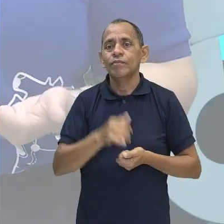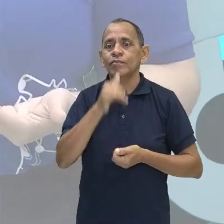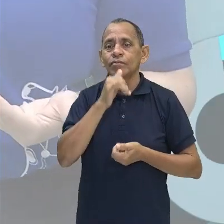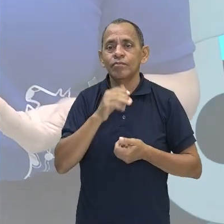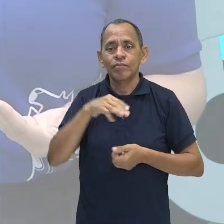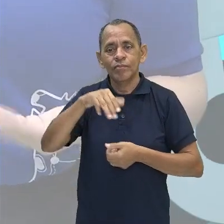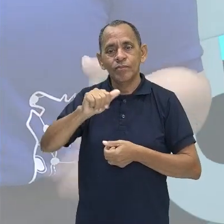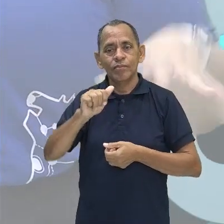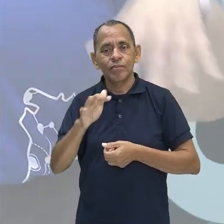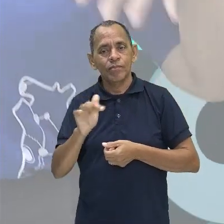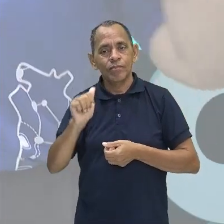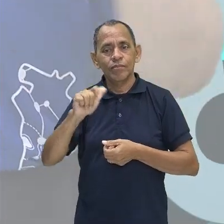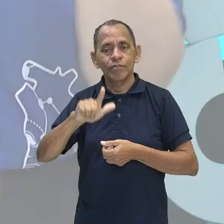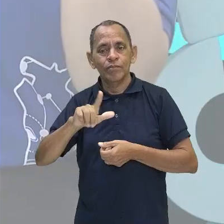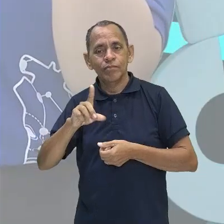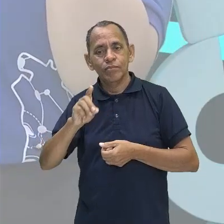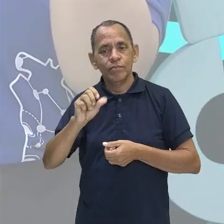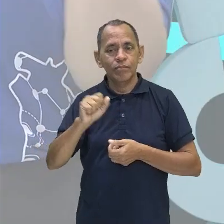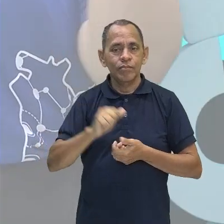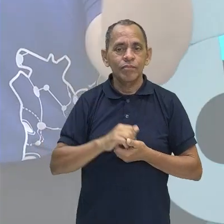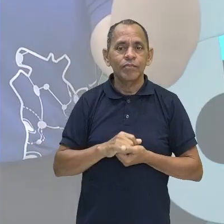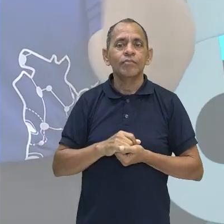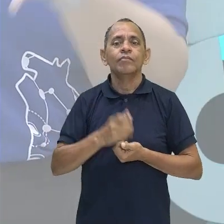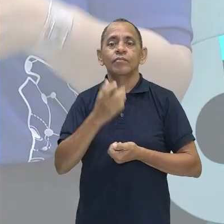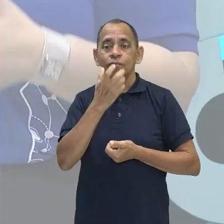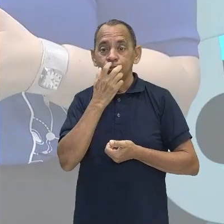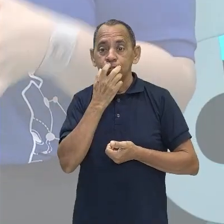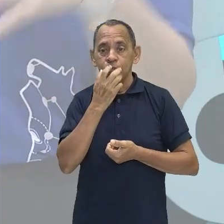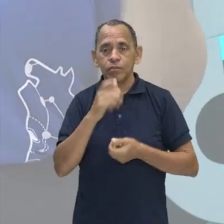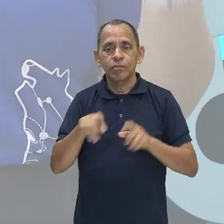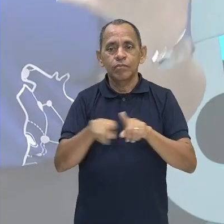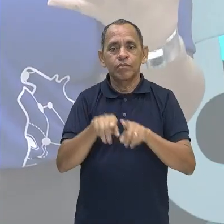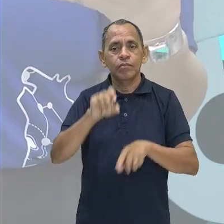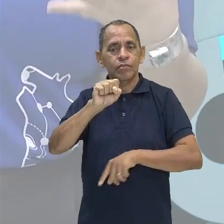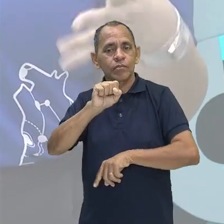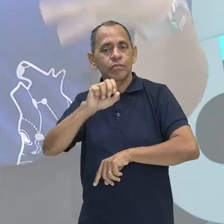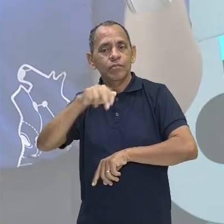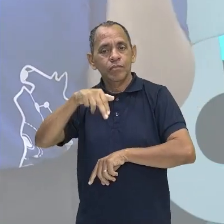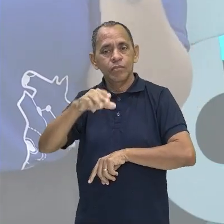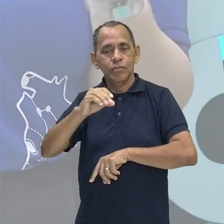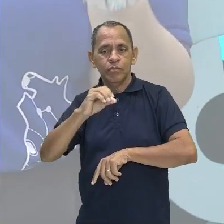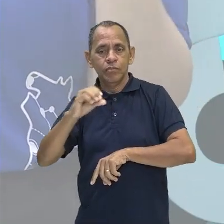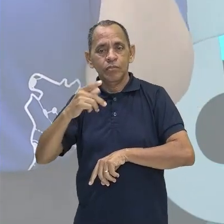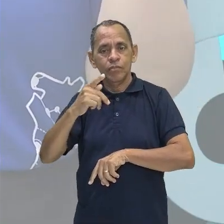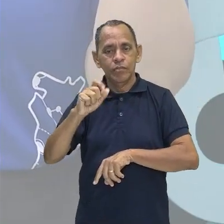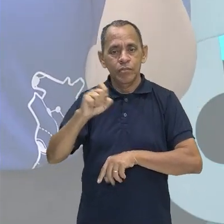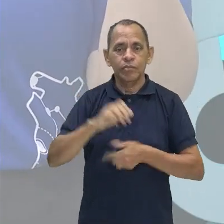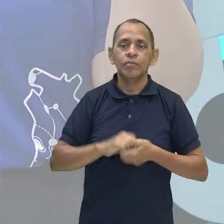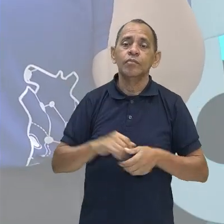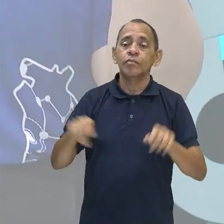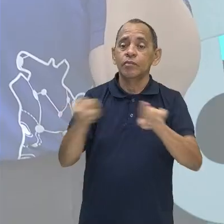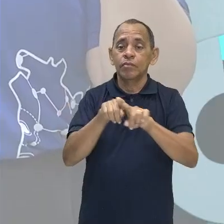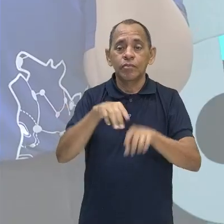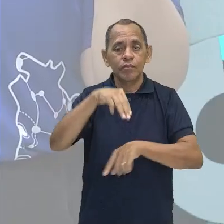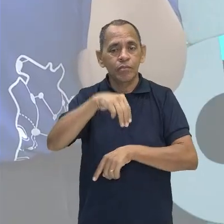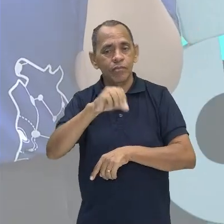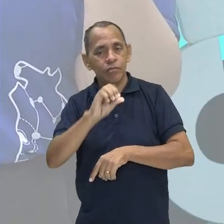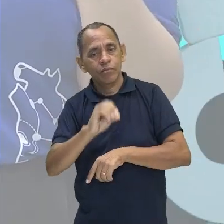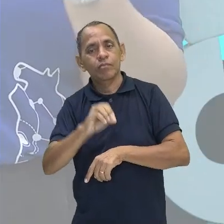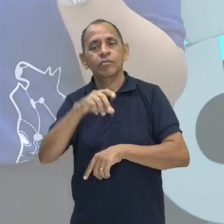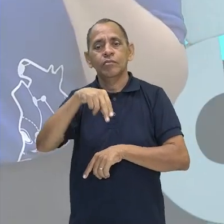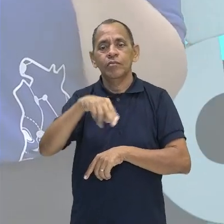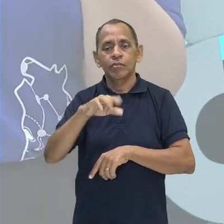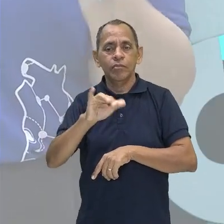Mafalda, o Snoopy, todos os personagens da Turma da Mônica, por exemplo, enfim. são personagens fixos e, de